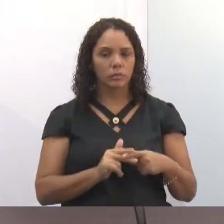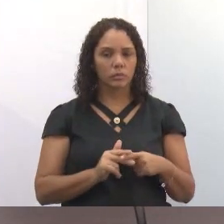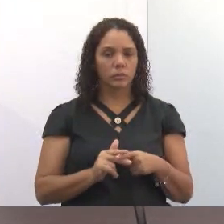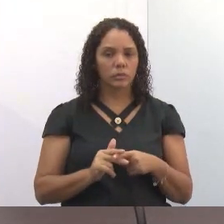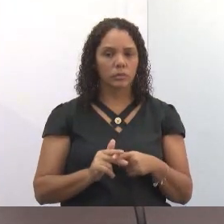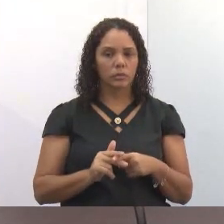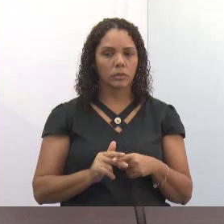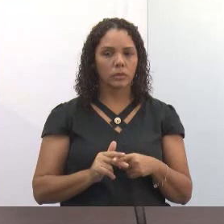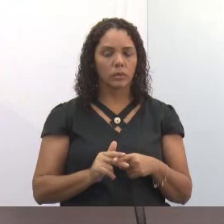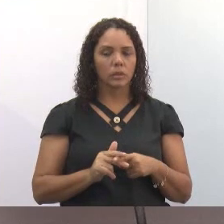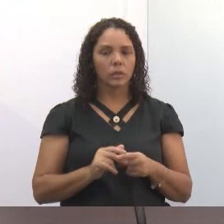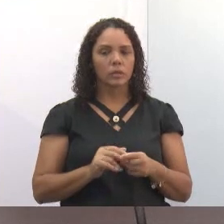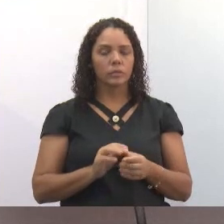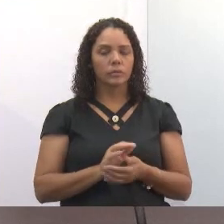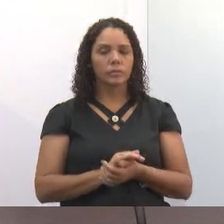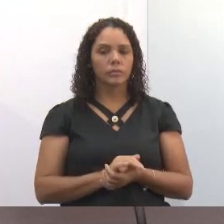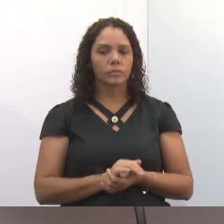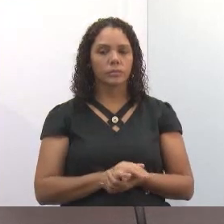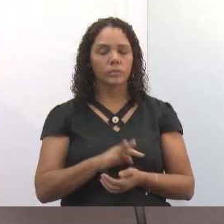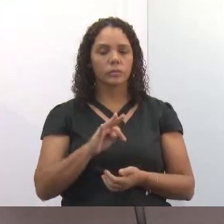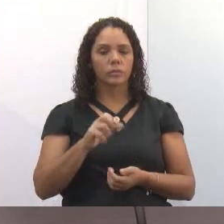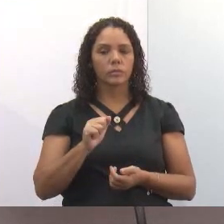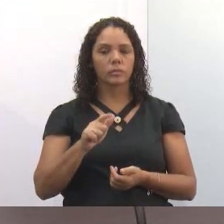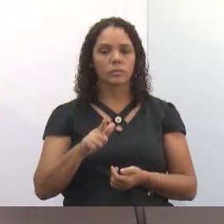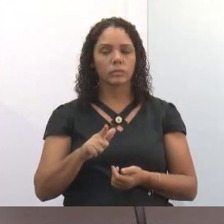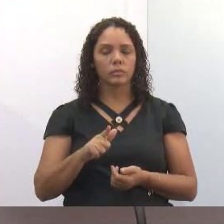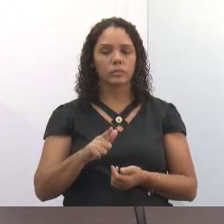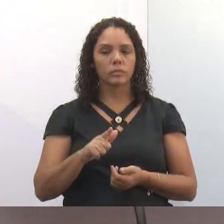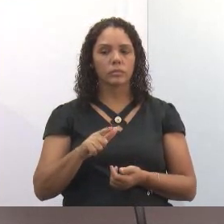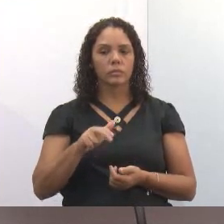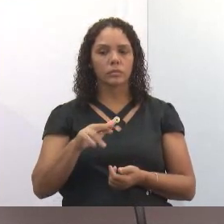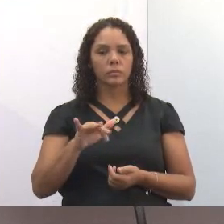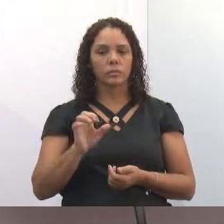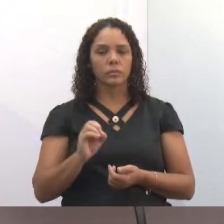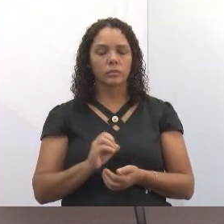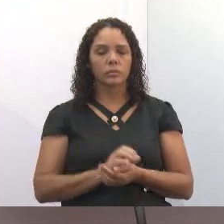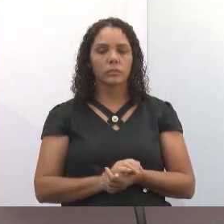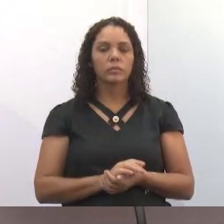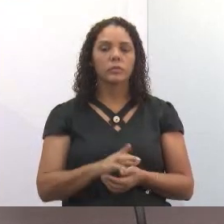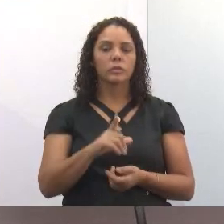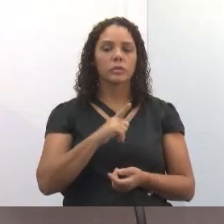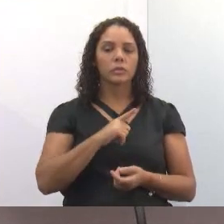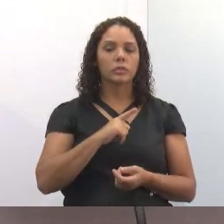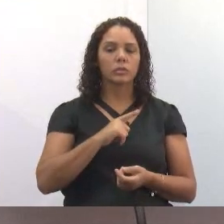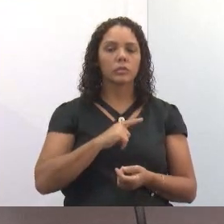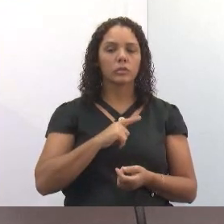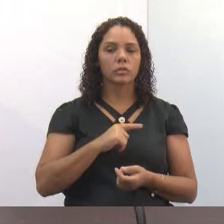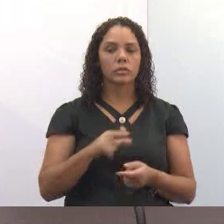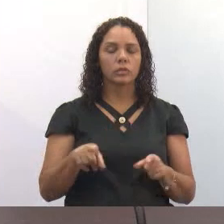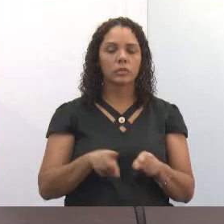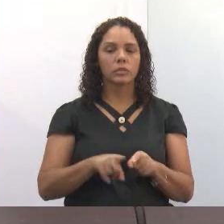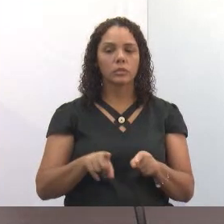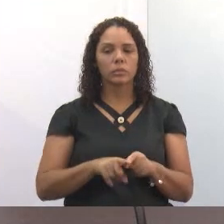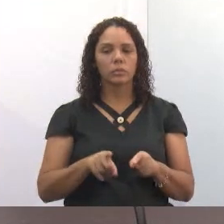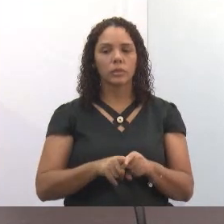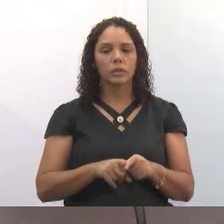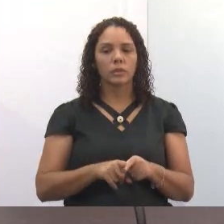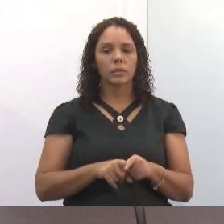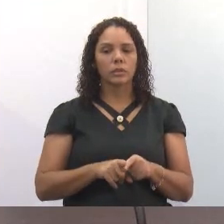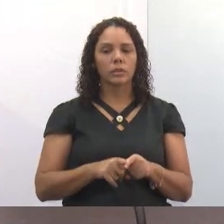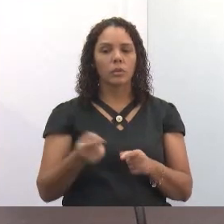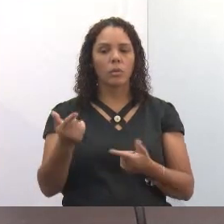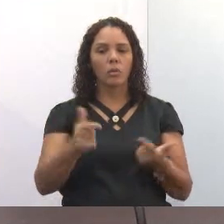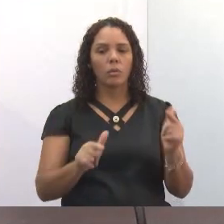ajustamento de conduta, TAC, o qual tinha, entre outros